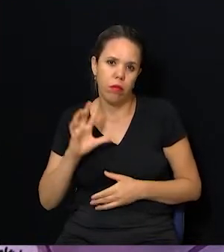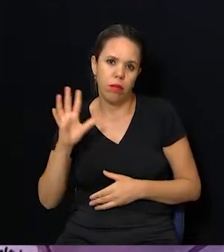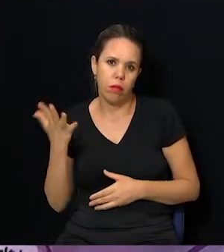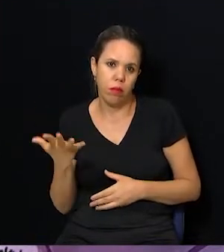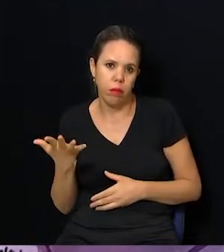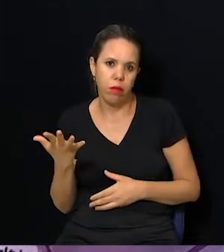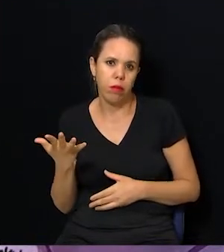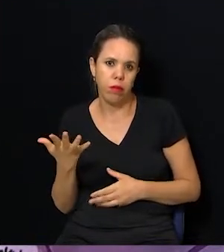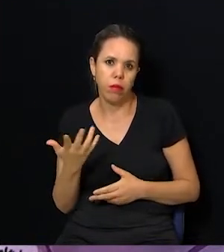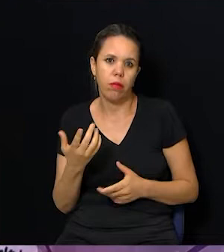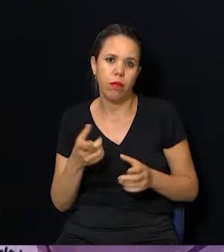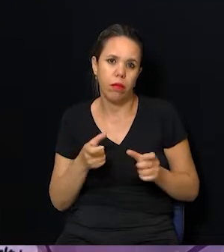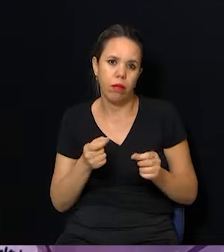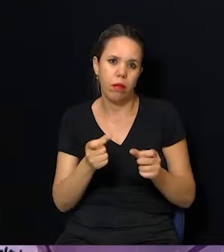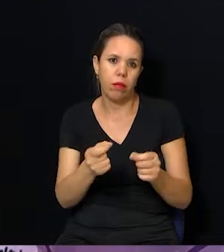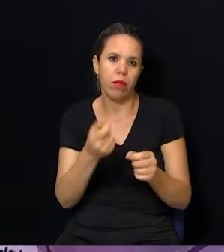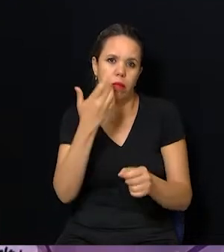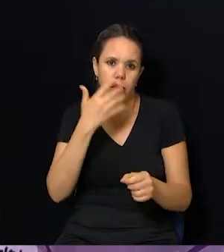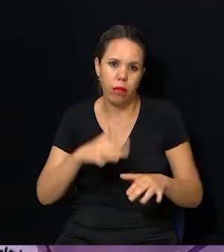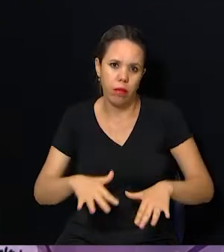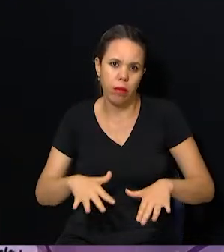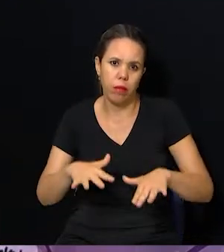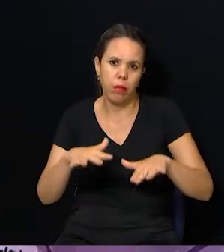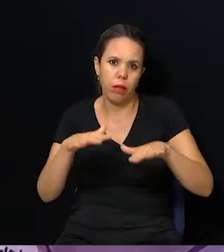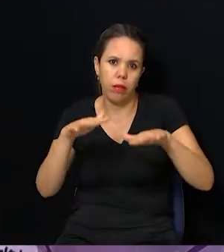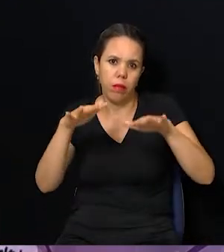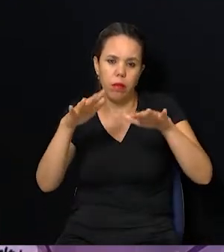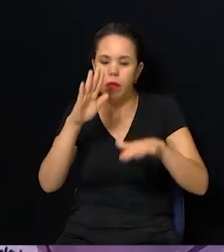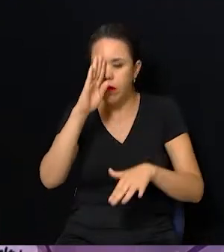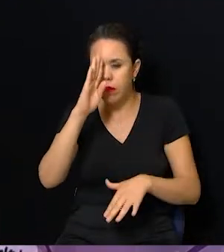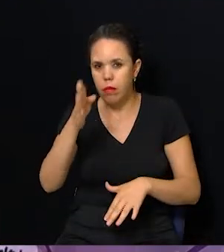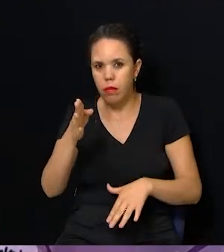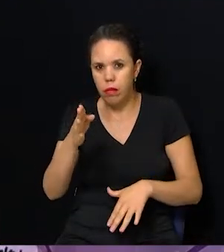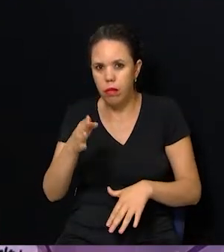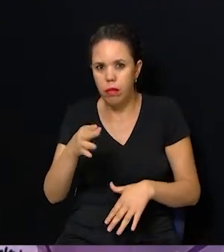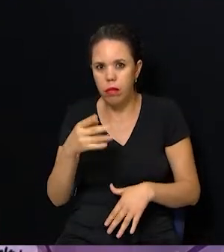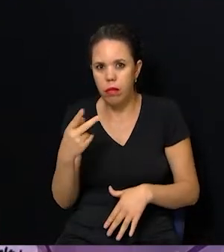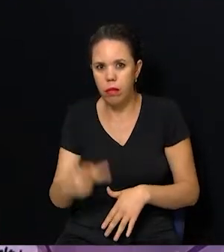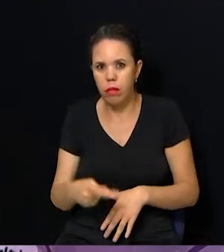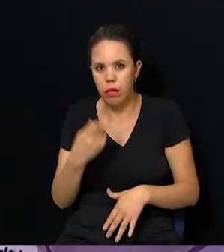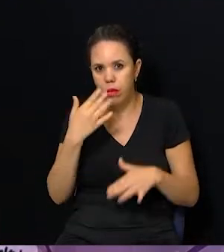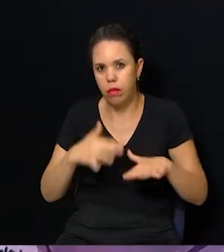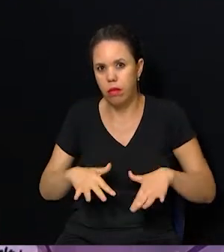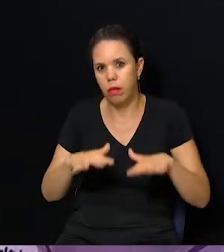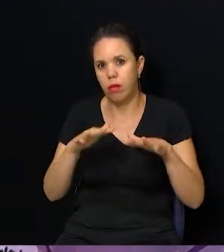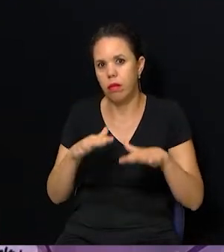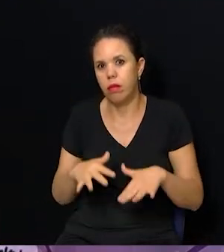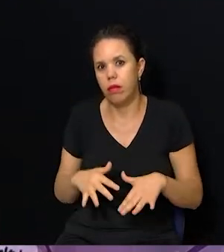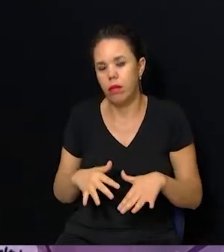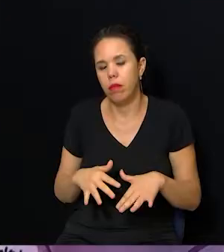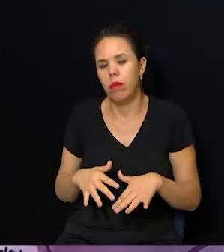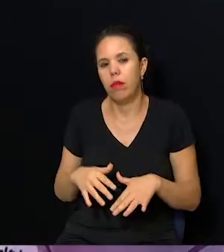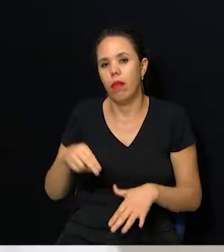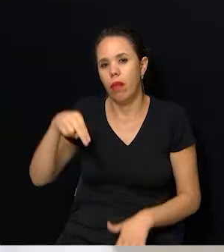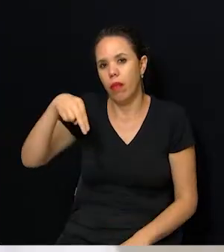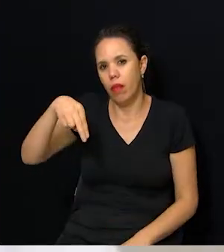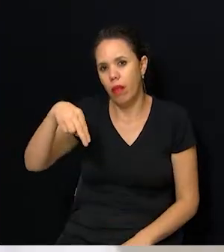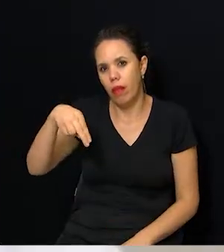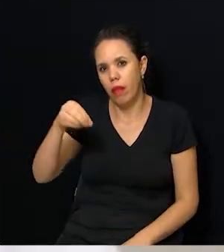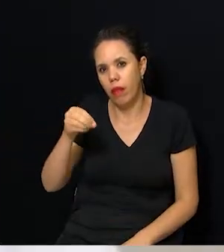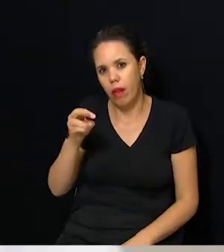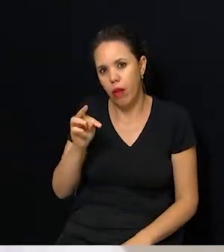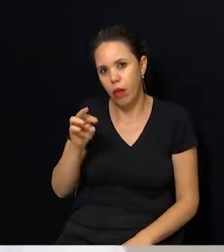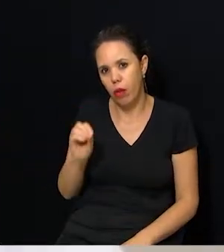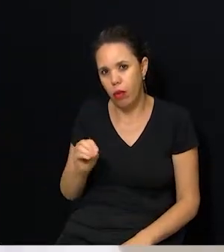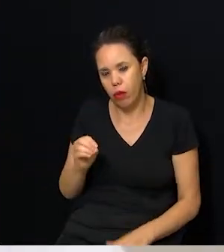ocorrem tumores na infância. Os principais deles na primeira infância são os neuroblastomas, que são tumores